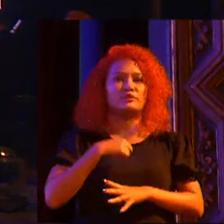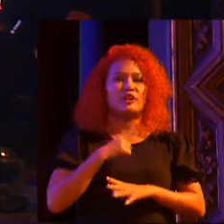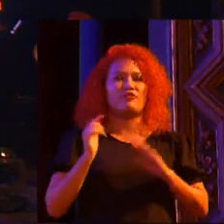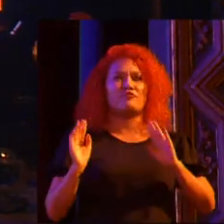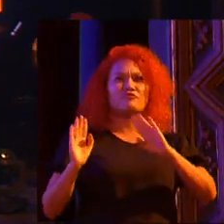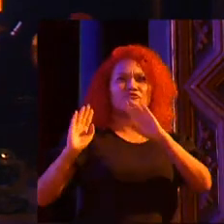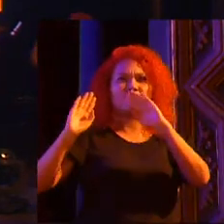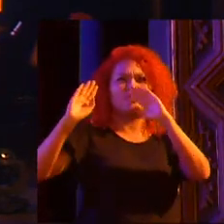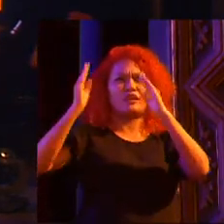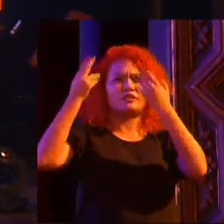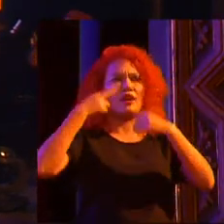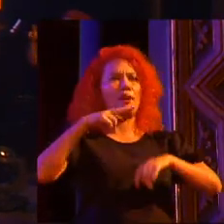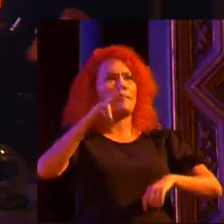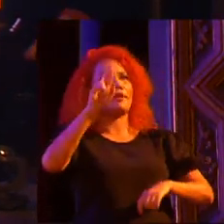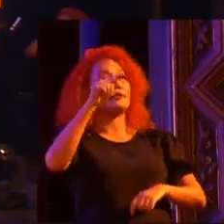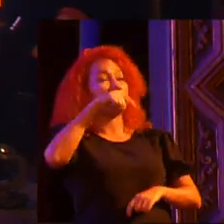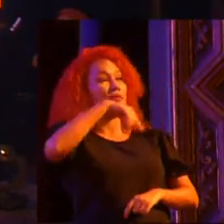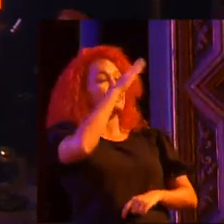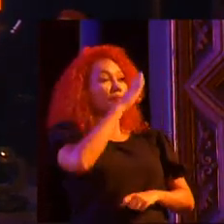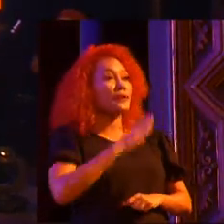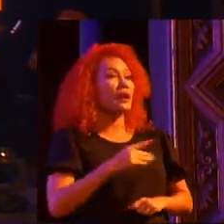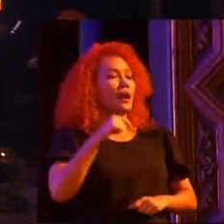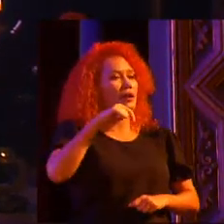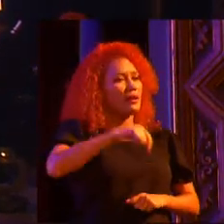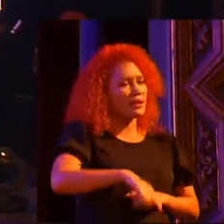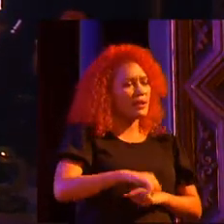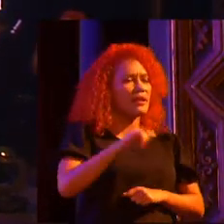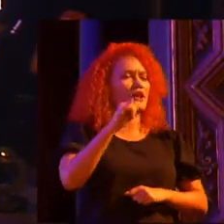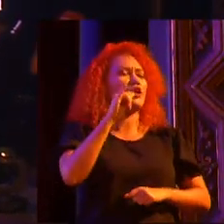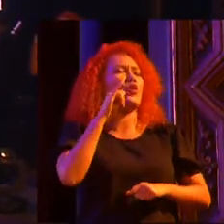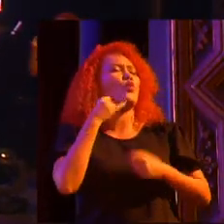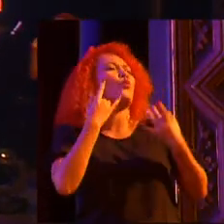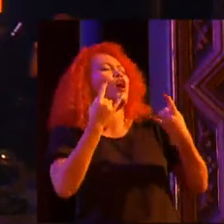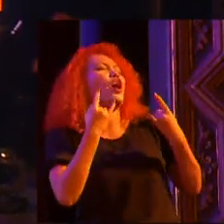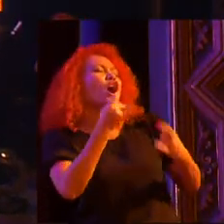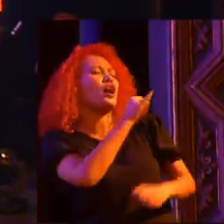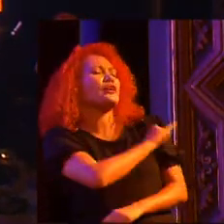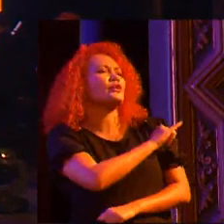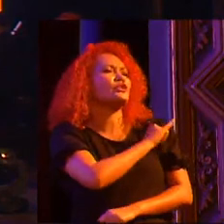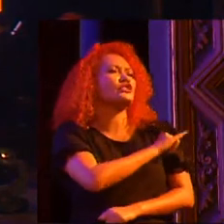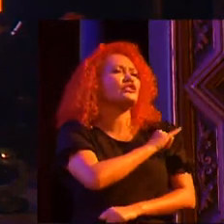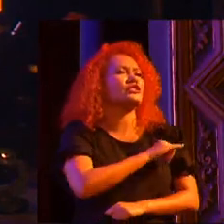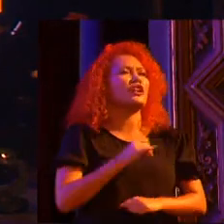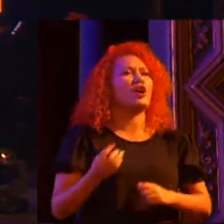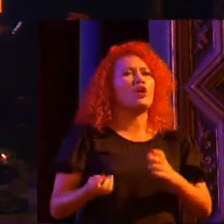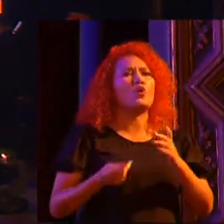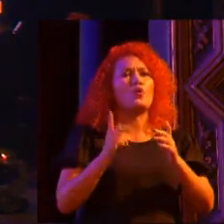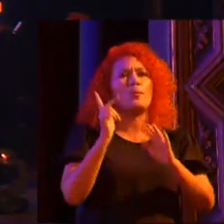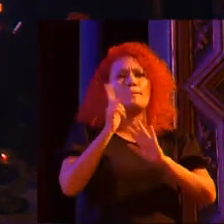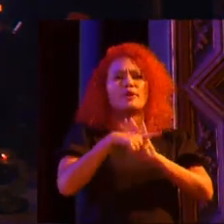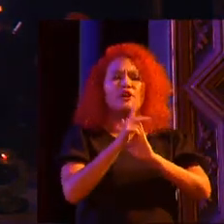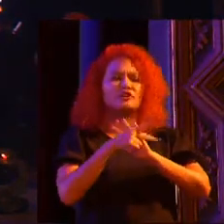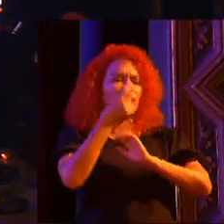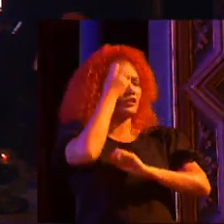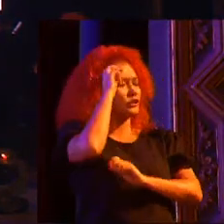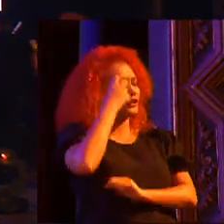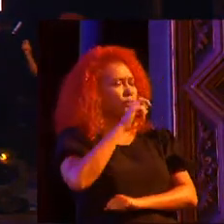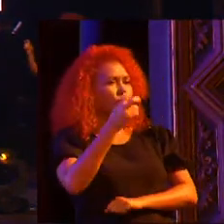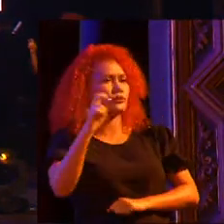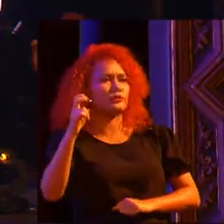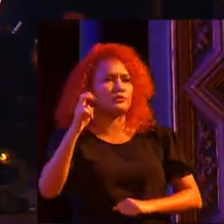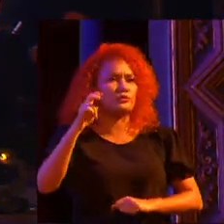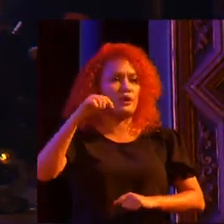festivais representativos no Brasil, como o Rock in Rio, além da criação de projetos emblemáticos para a cultura